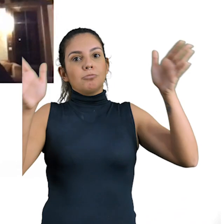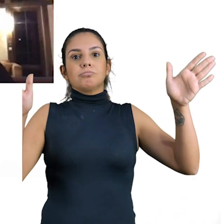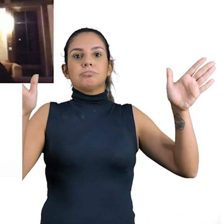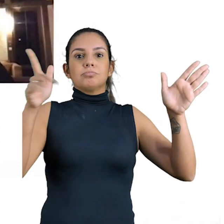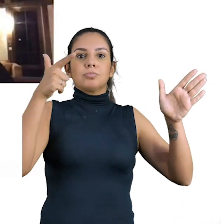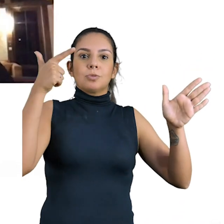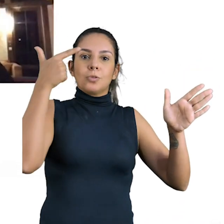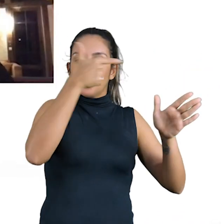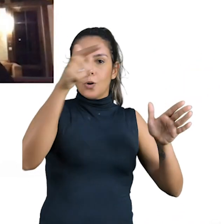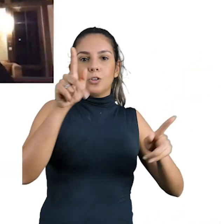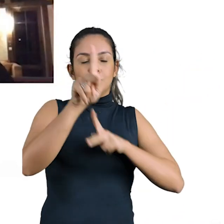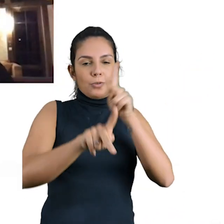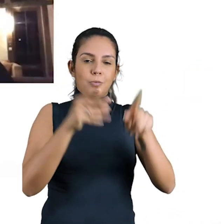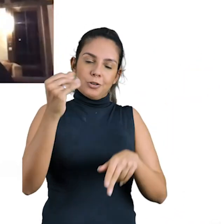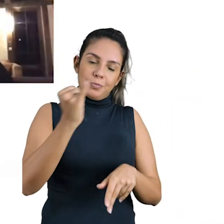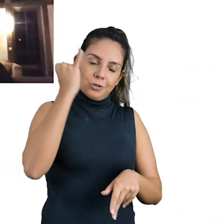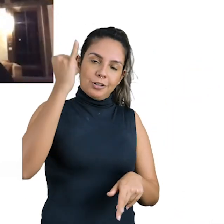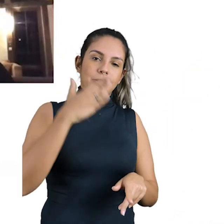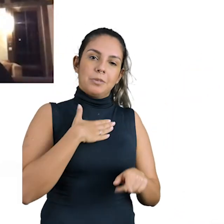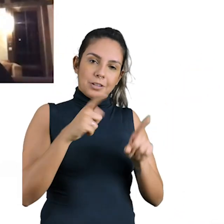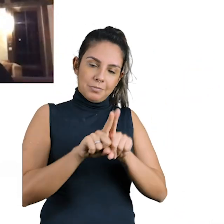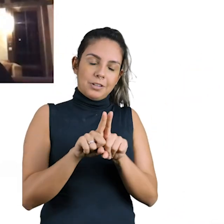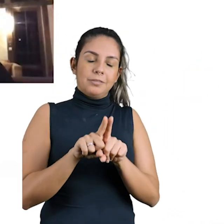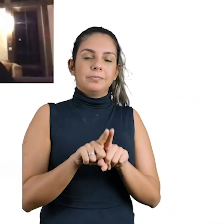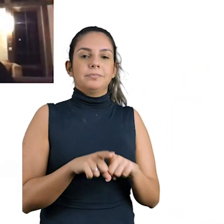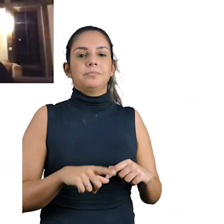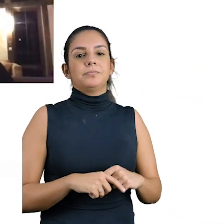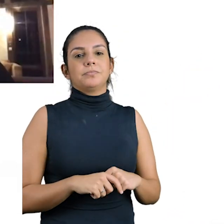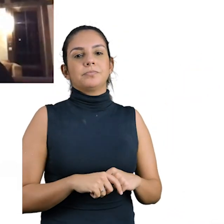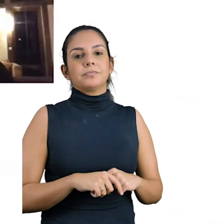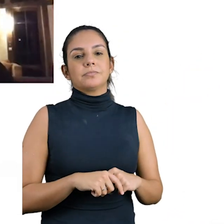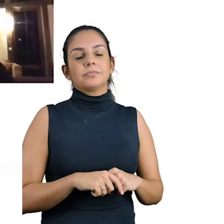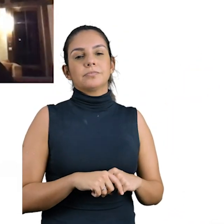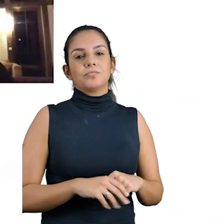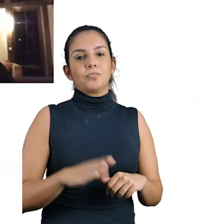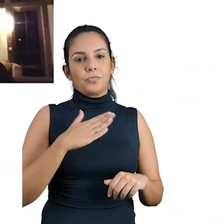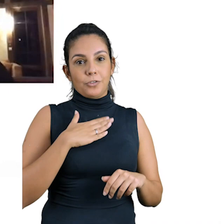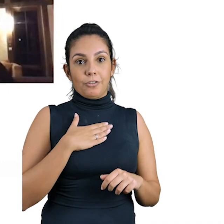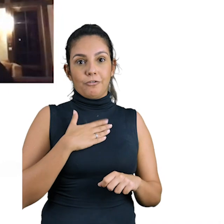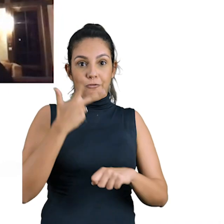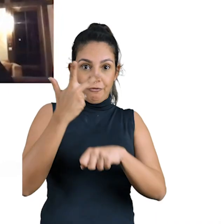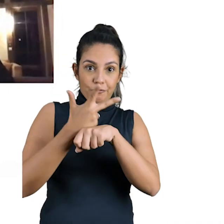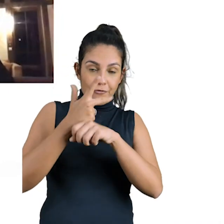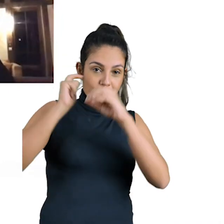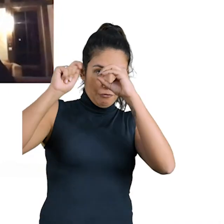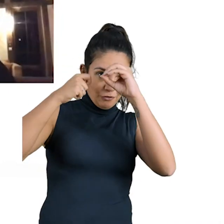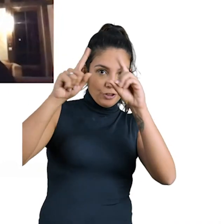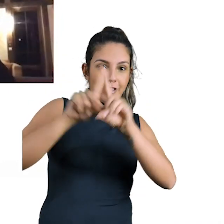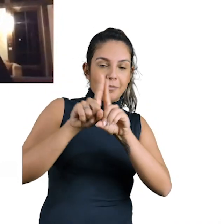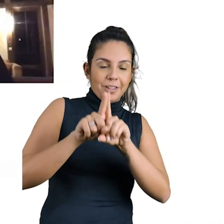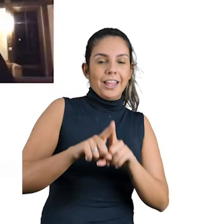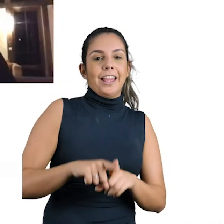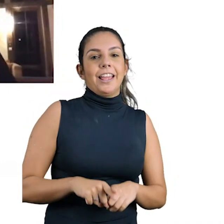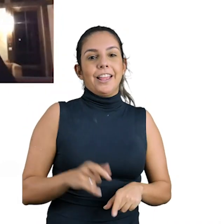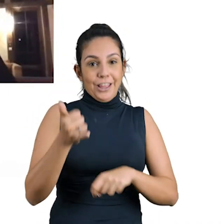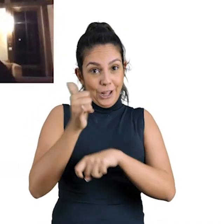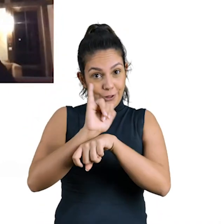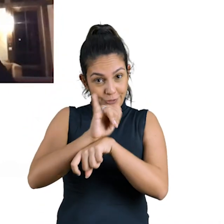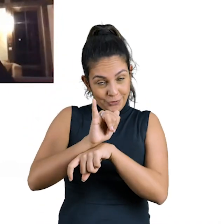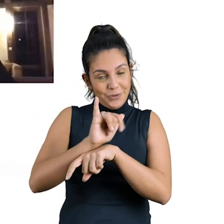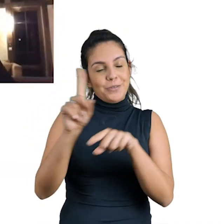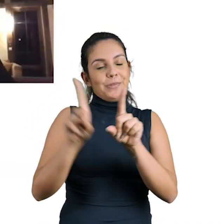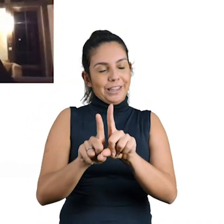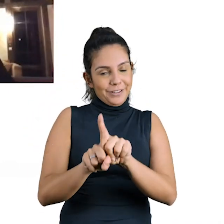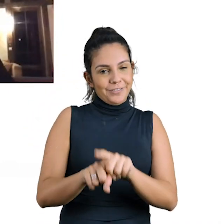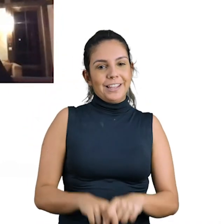outro público, que é muito relevante, né? Me abri também tem agora os meus vídeos também, tem o meu canal, né? Então, tem enfim, o